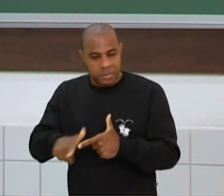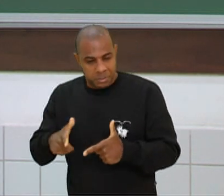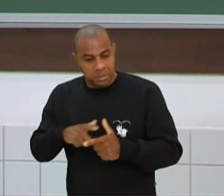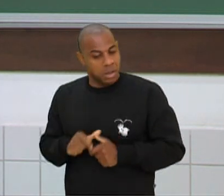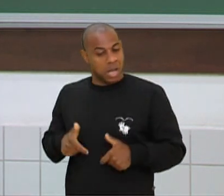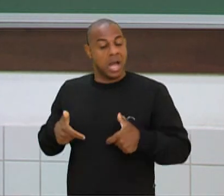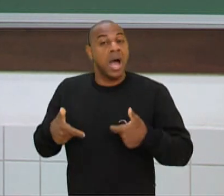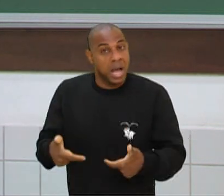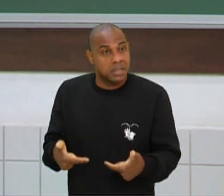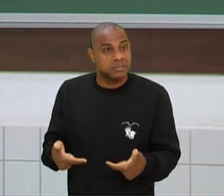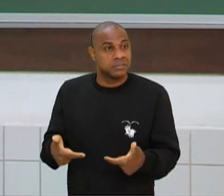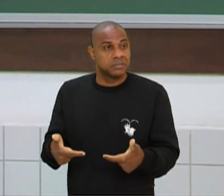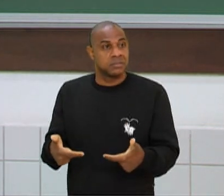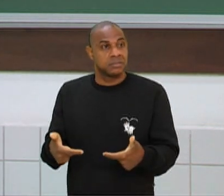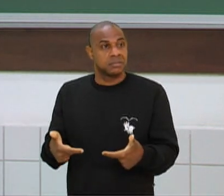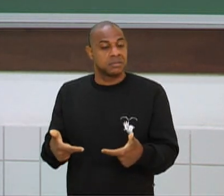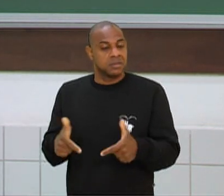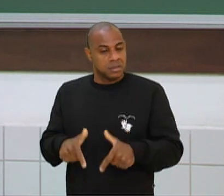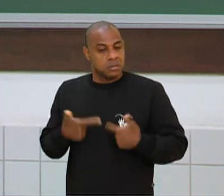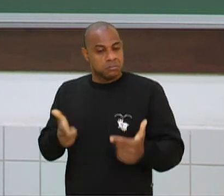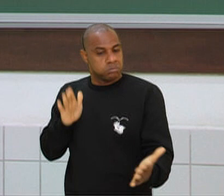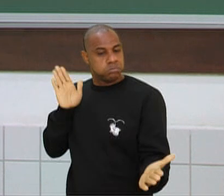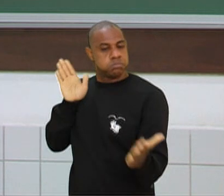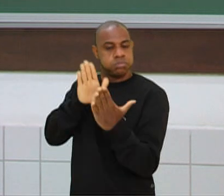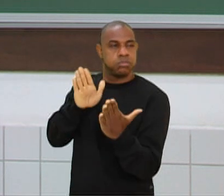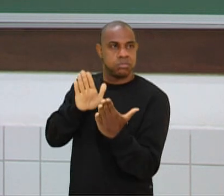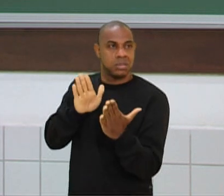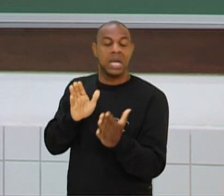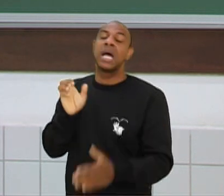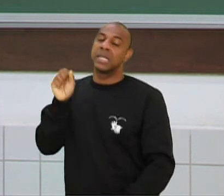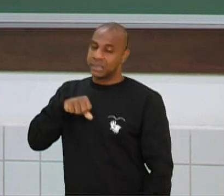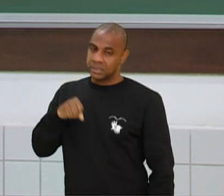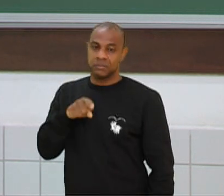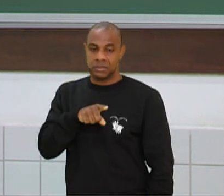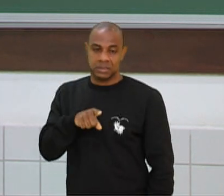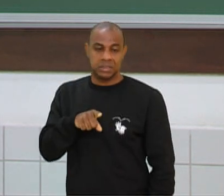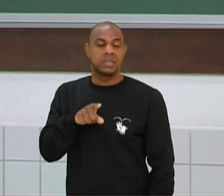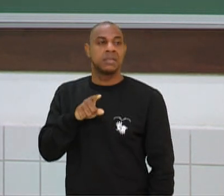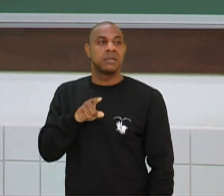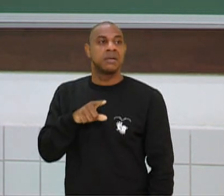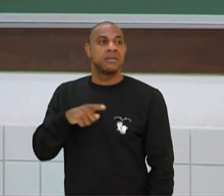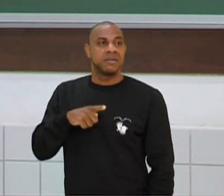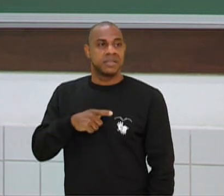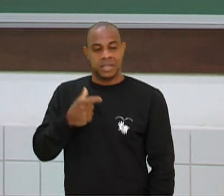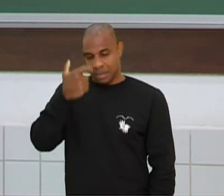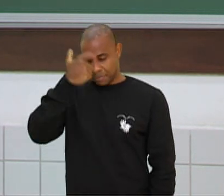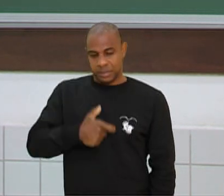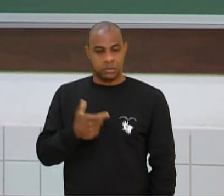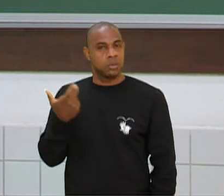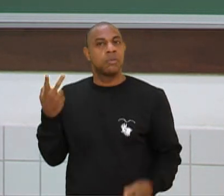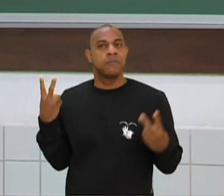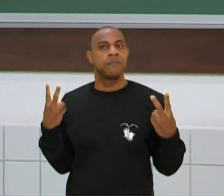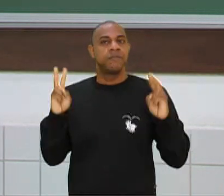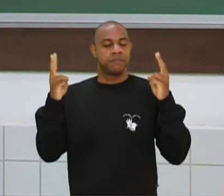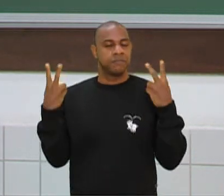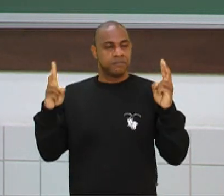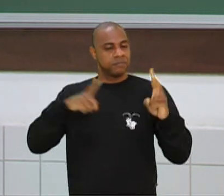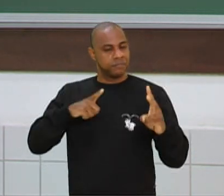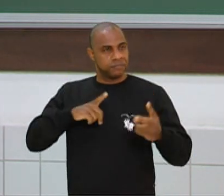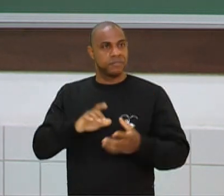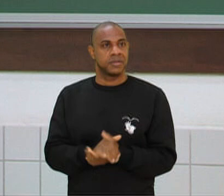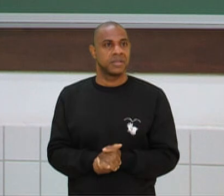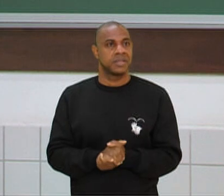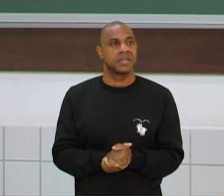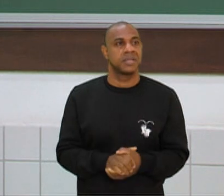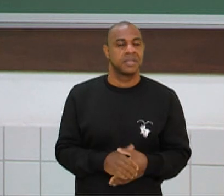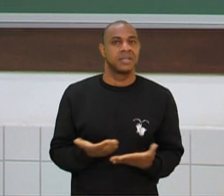Haja, tá? Enfrente. E daí sim que você será a pessoa vitoriosa. Bem,